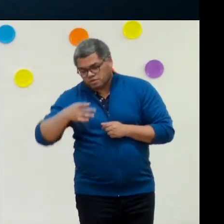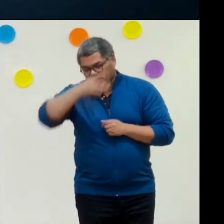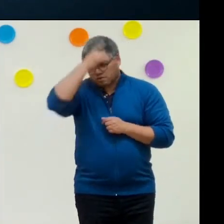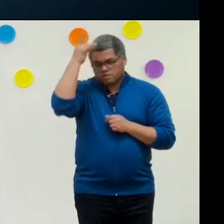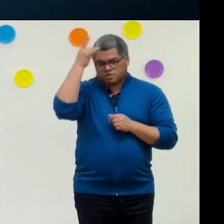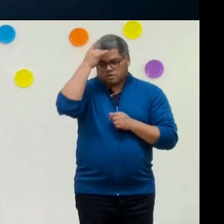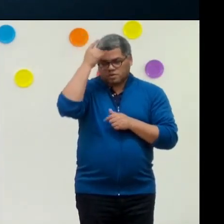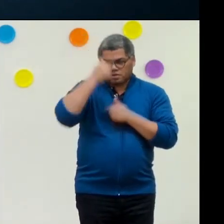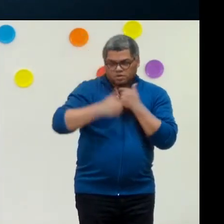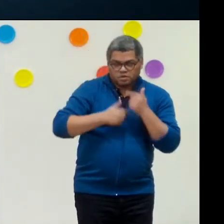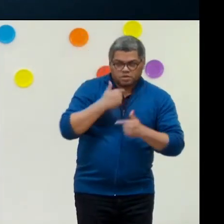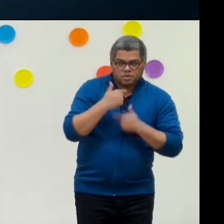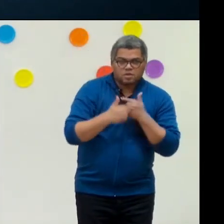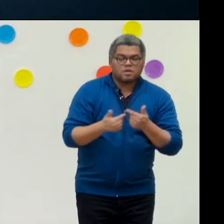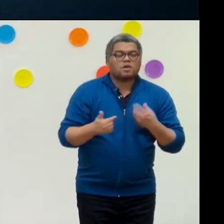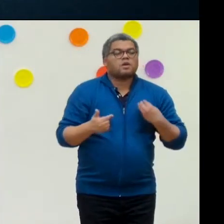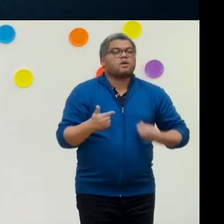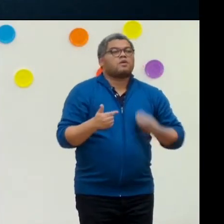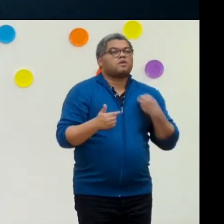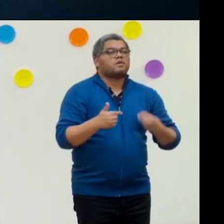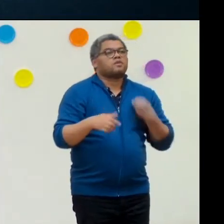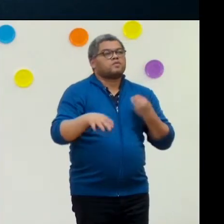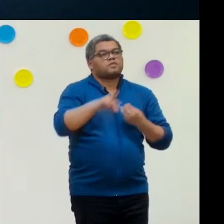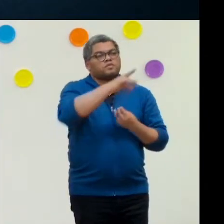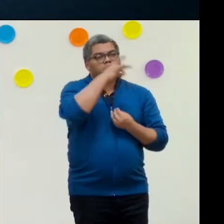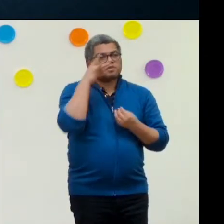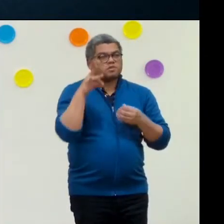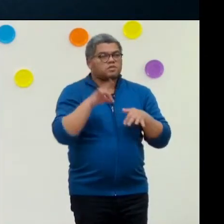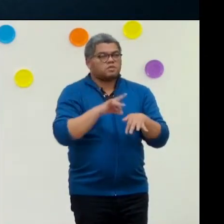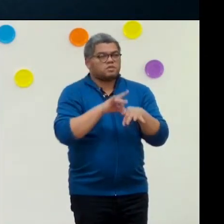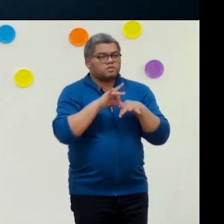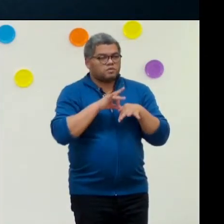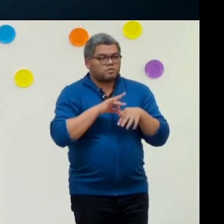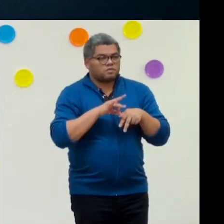Anda no Espírito e você vai conseguir.